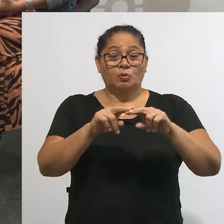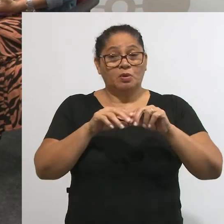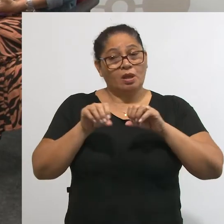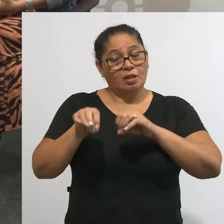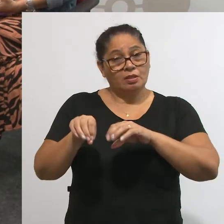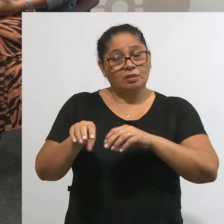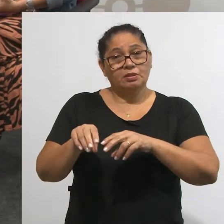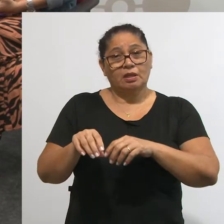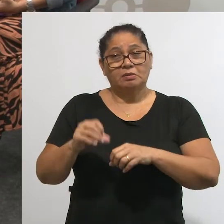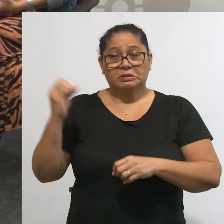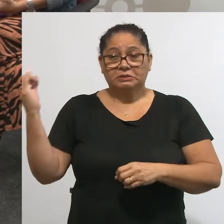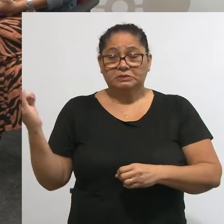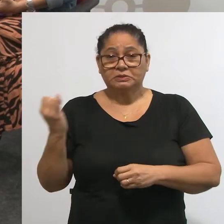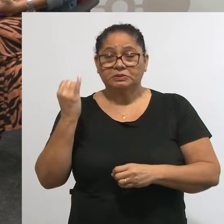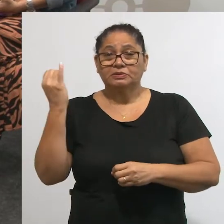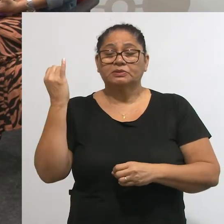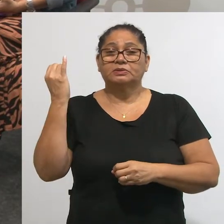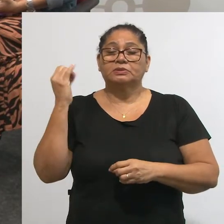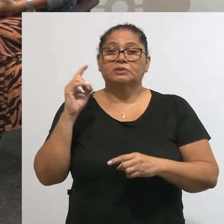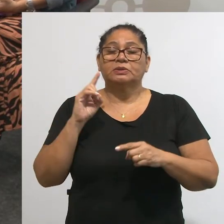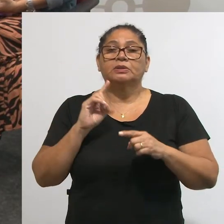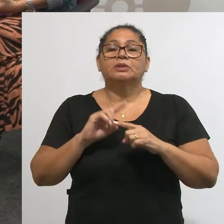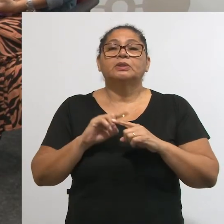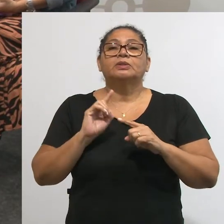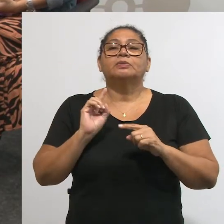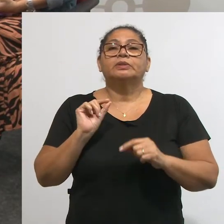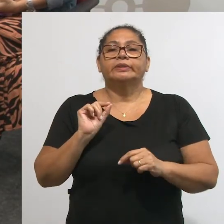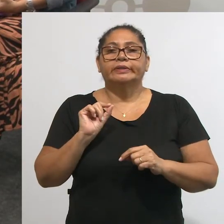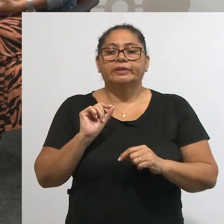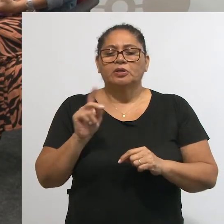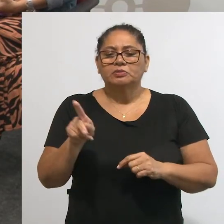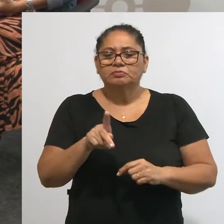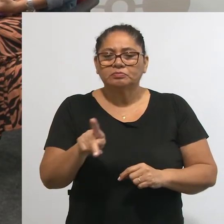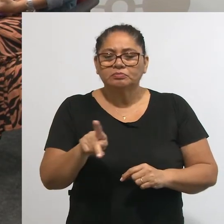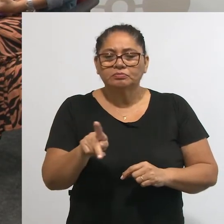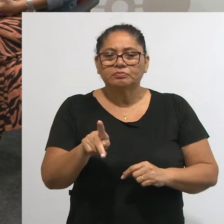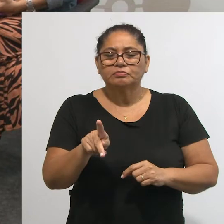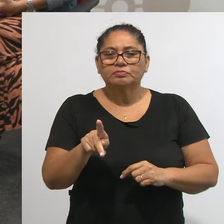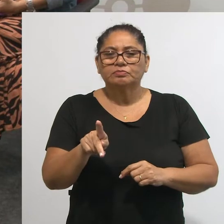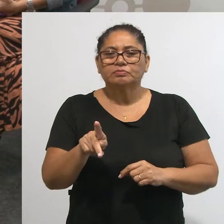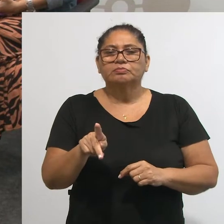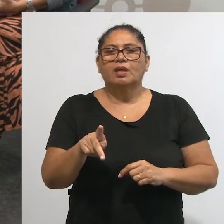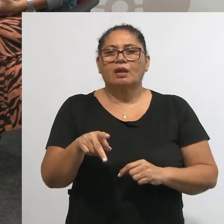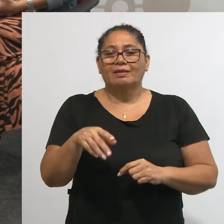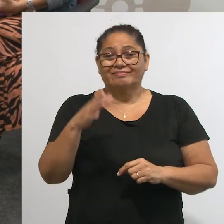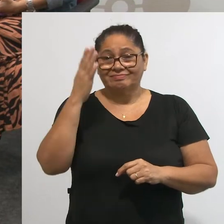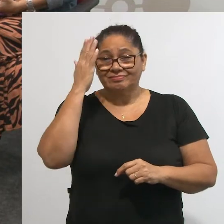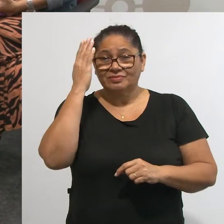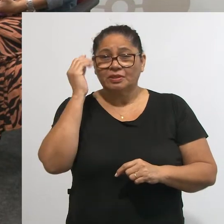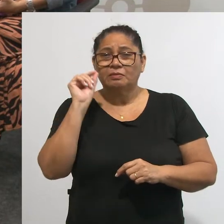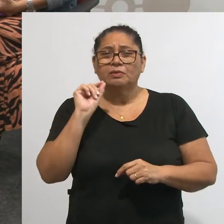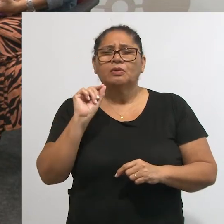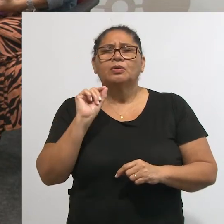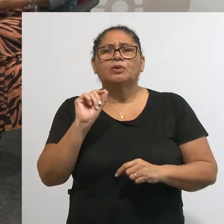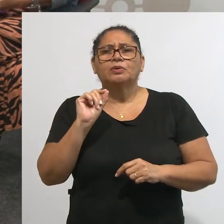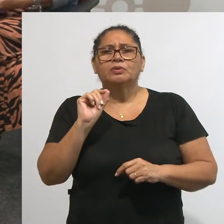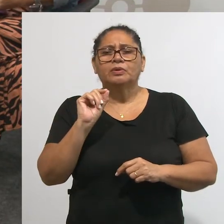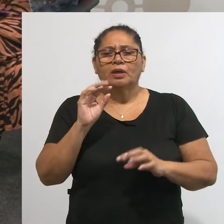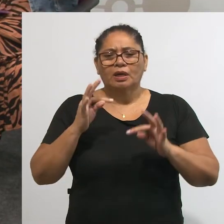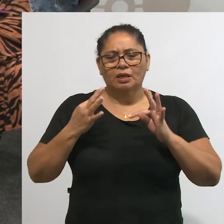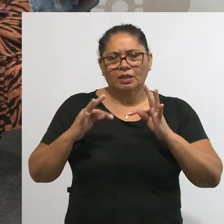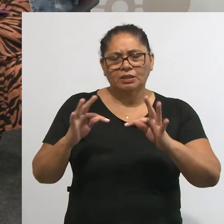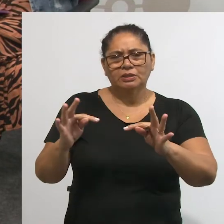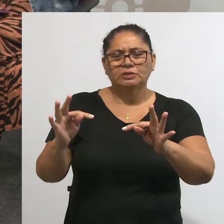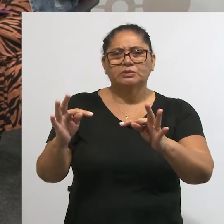Teorias Educacionais ela é fundamental, né? Porque nós somos professores e a gente tem que saber quais são